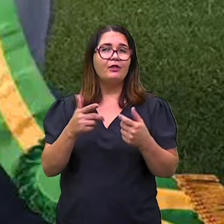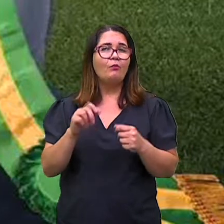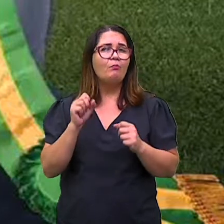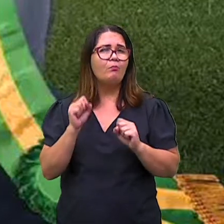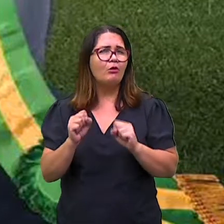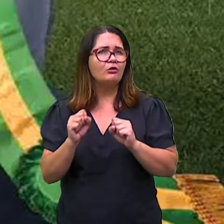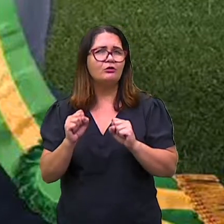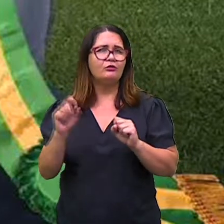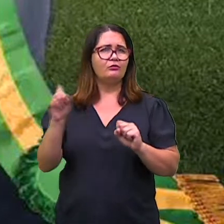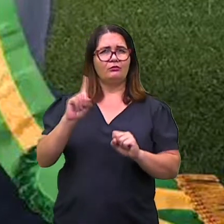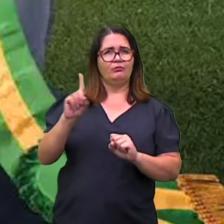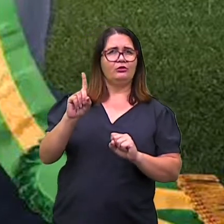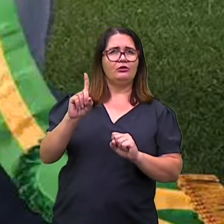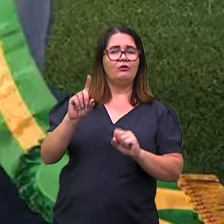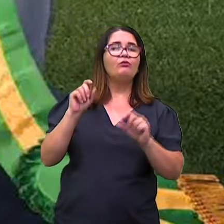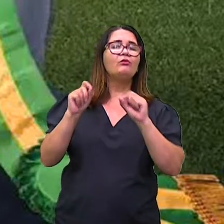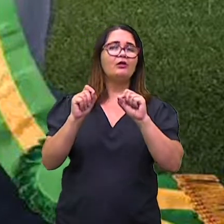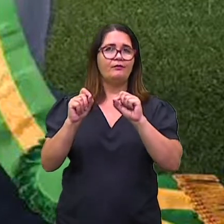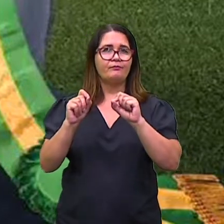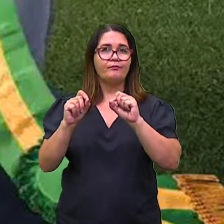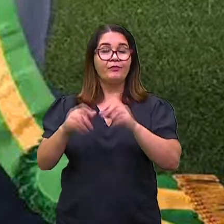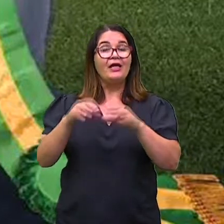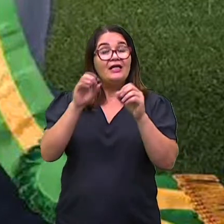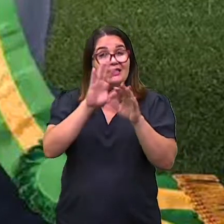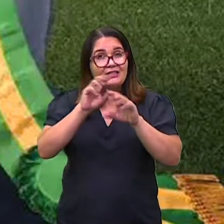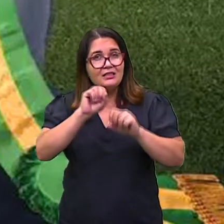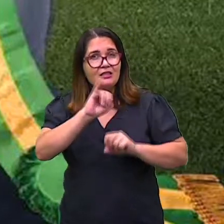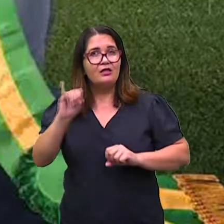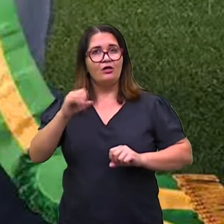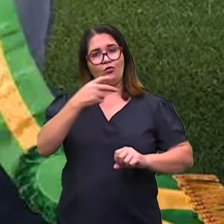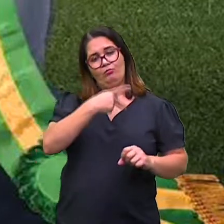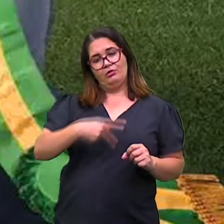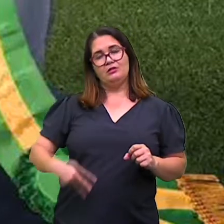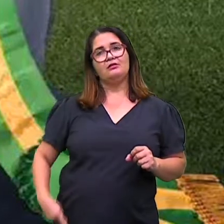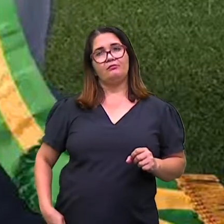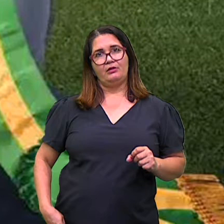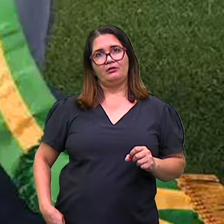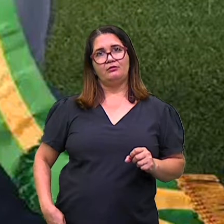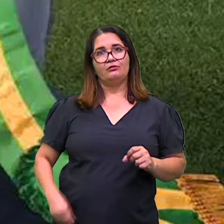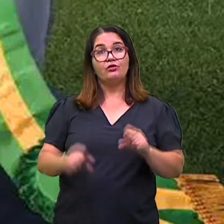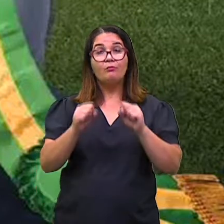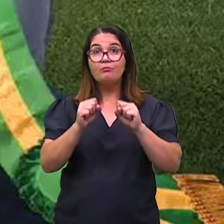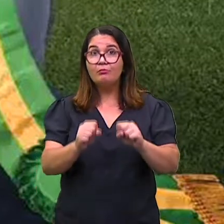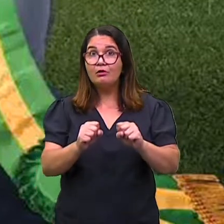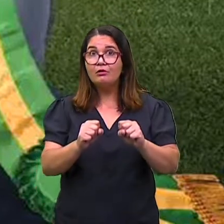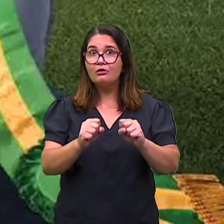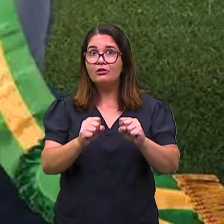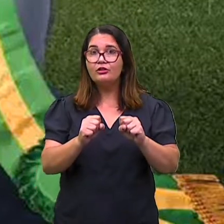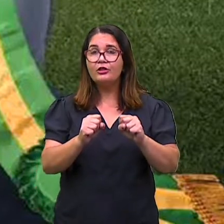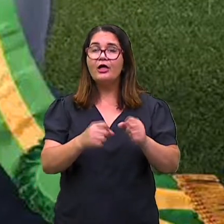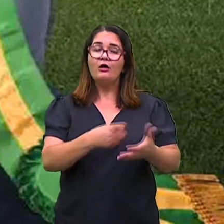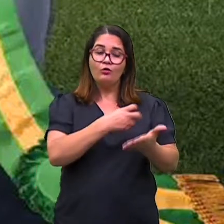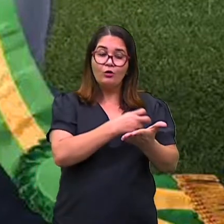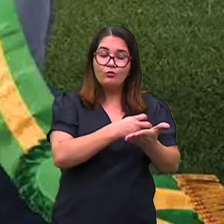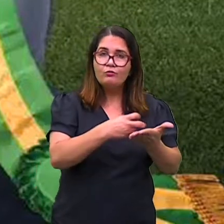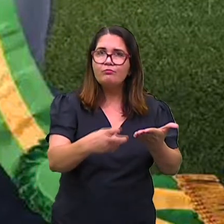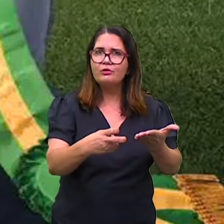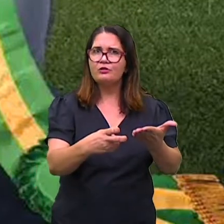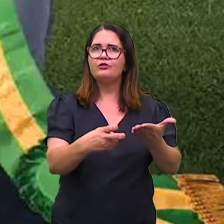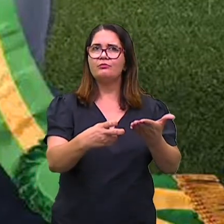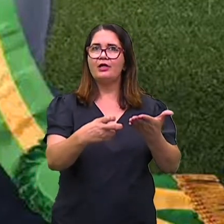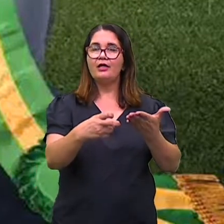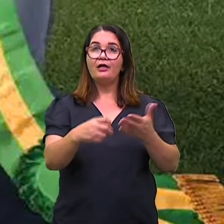juristas sustentam que um presidente só pode sofrer impedimento por crimes cometidos no